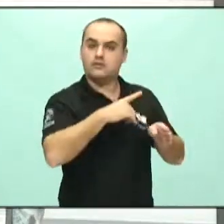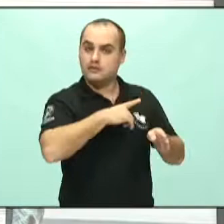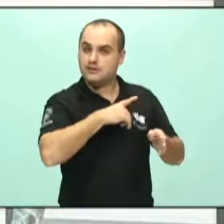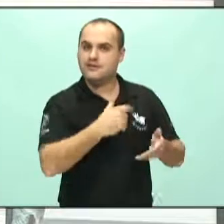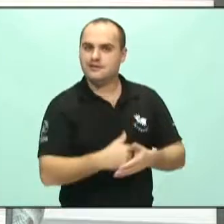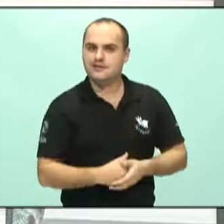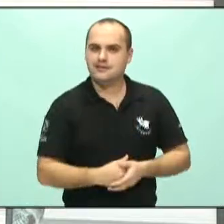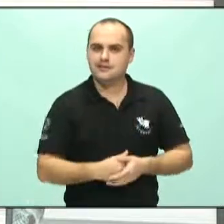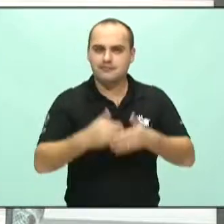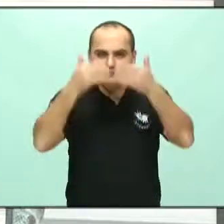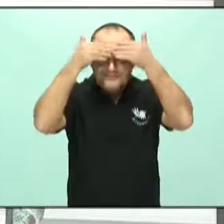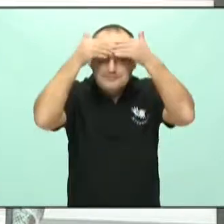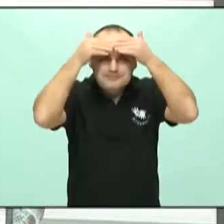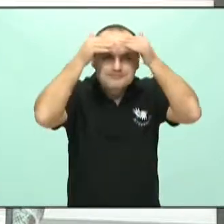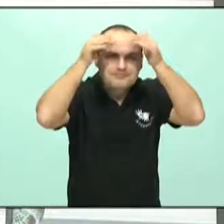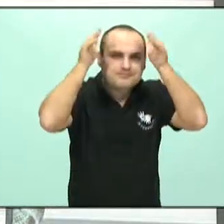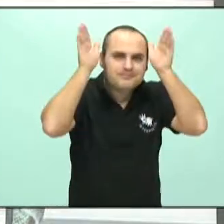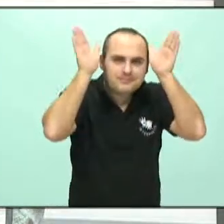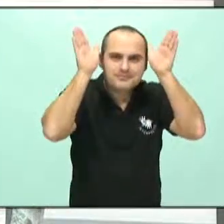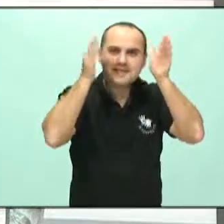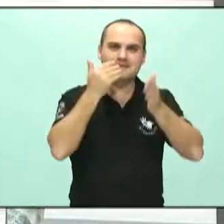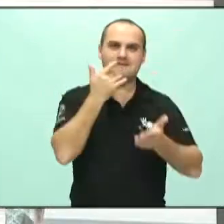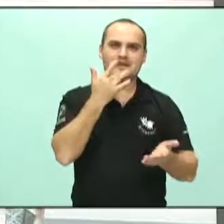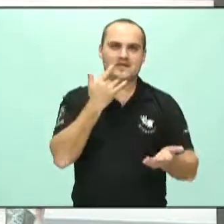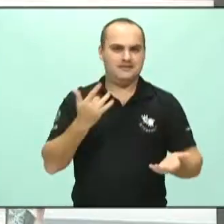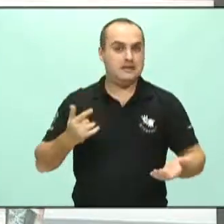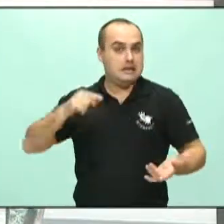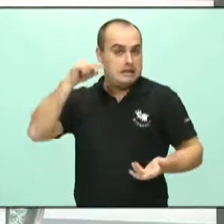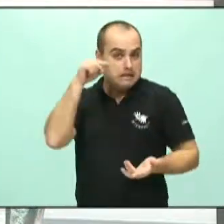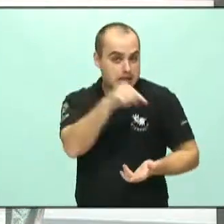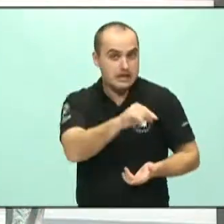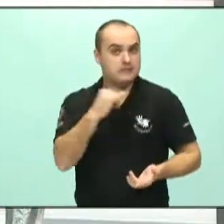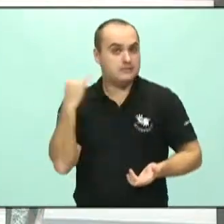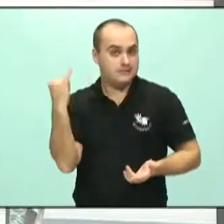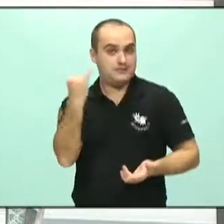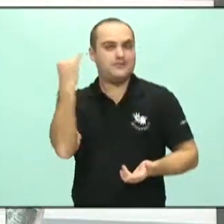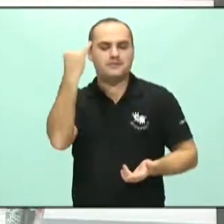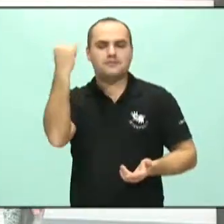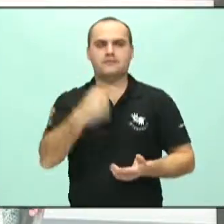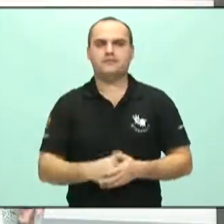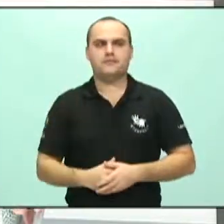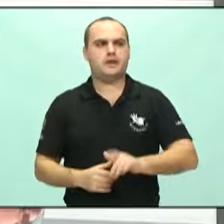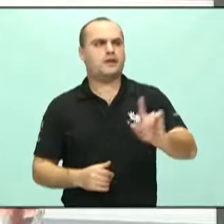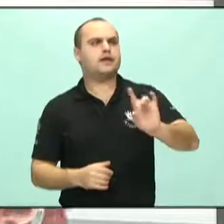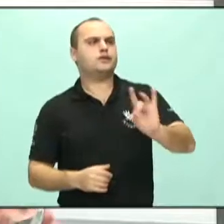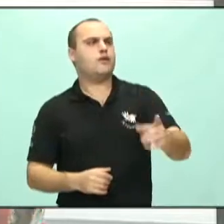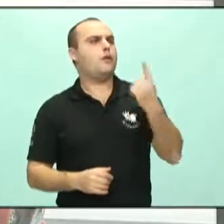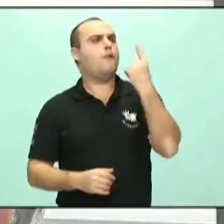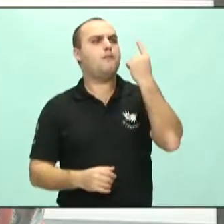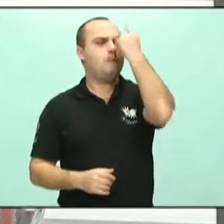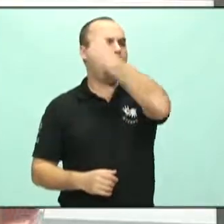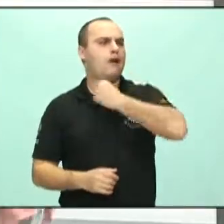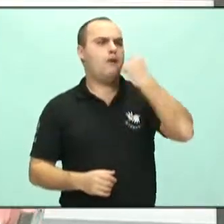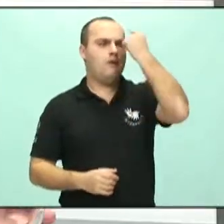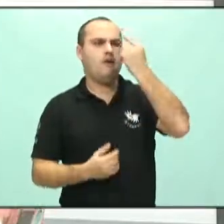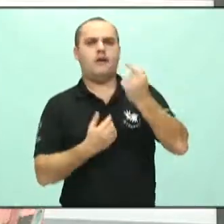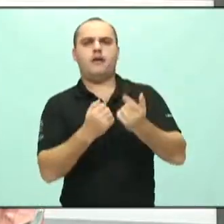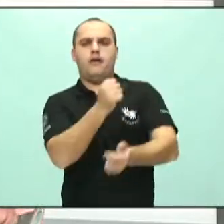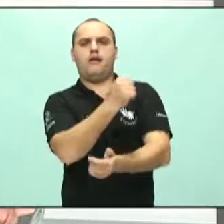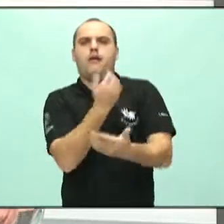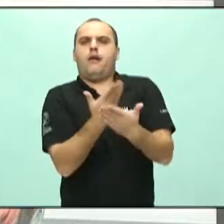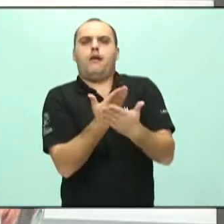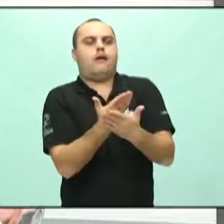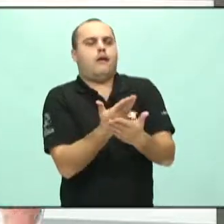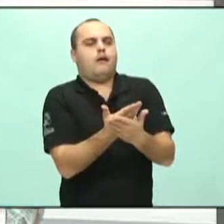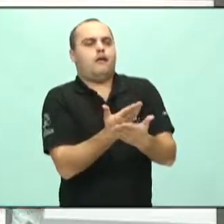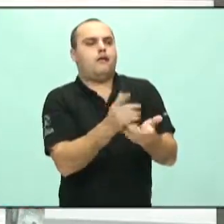E isso é importante, porque não é só assim que é importante ter 1 hora de aula de capoeira, mas 1 hora de aula